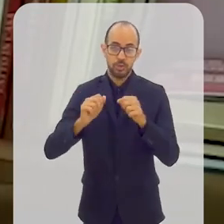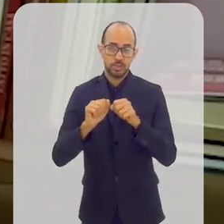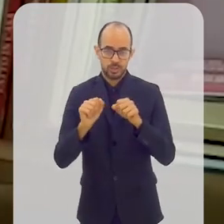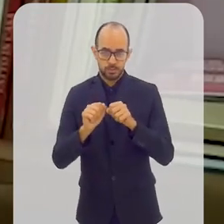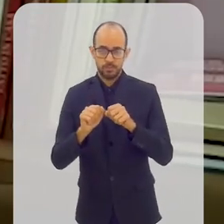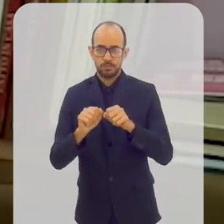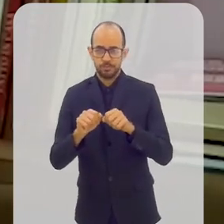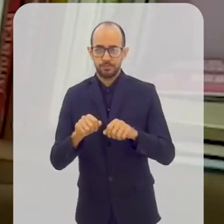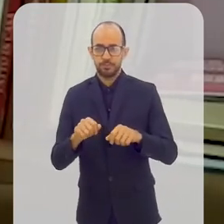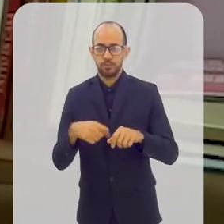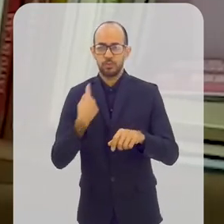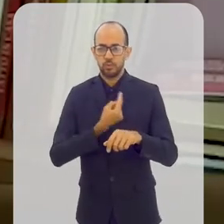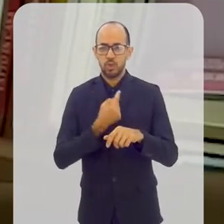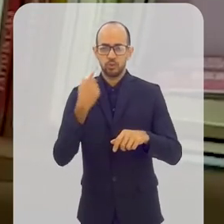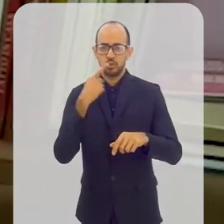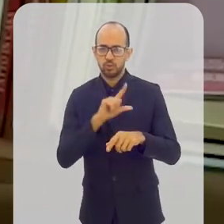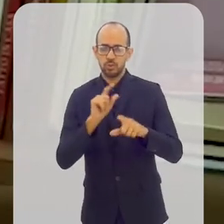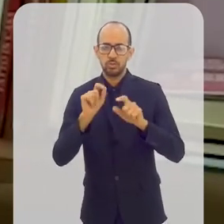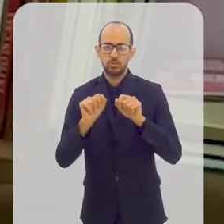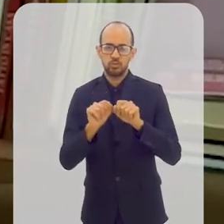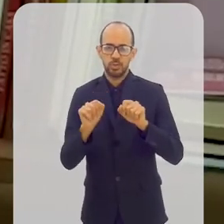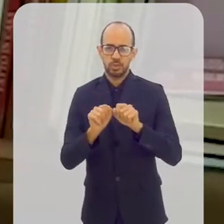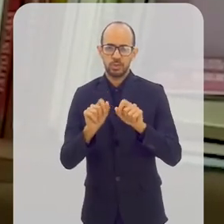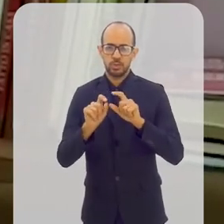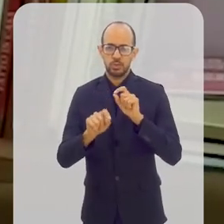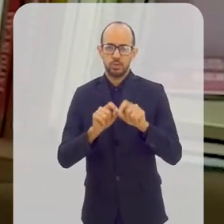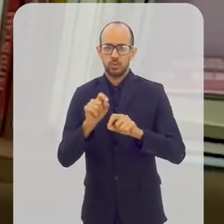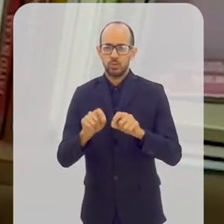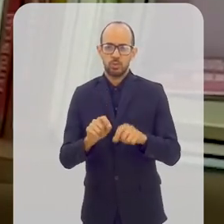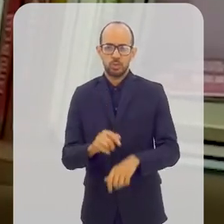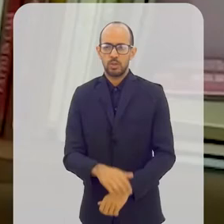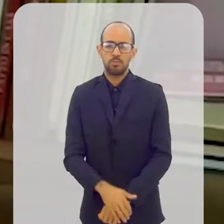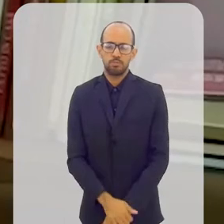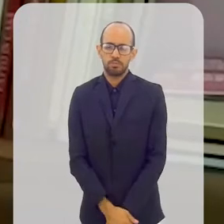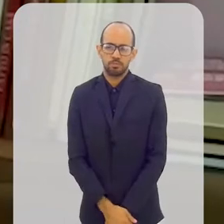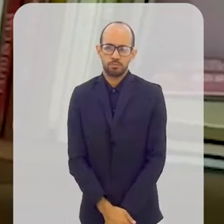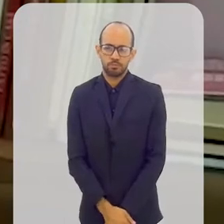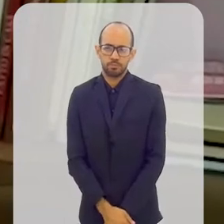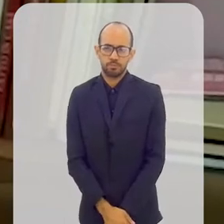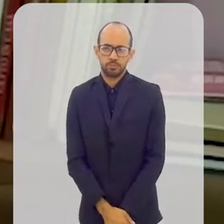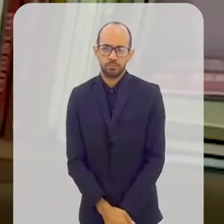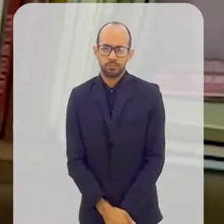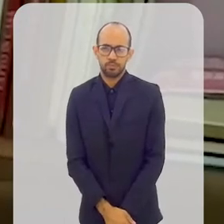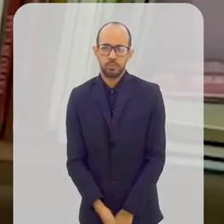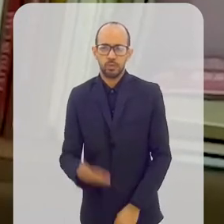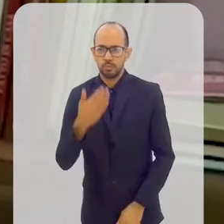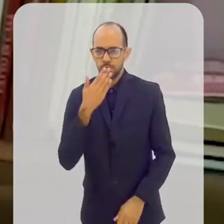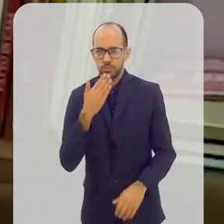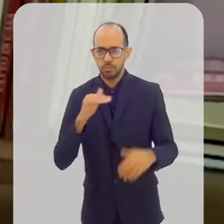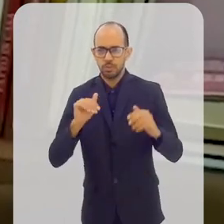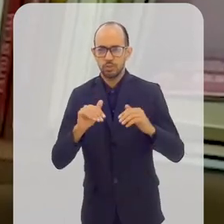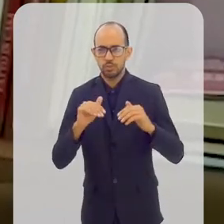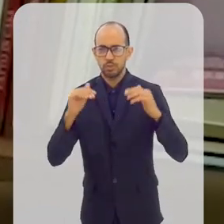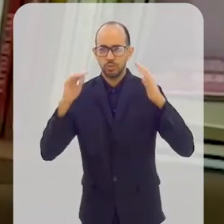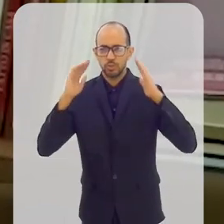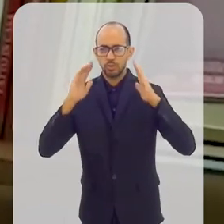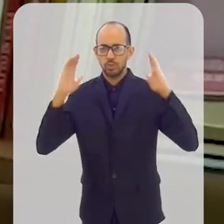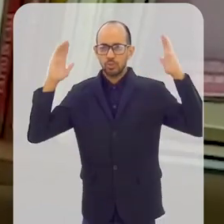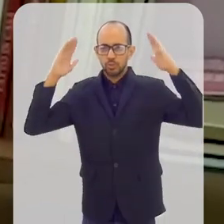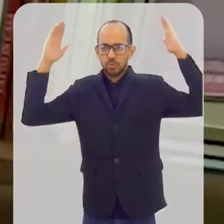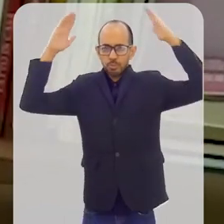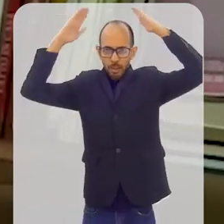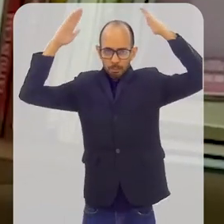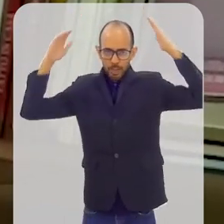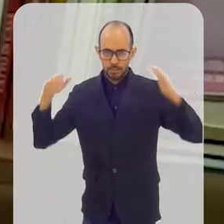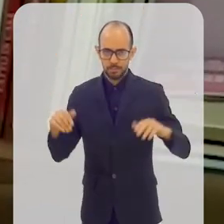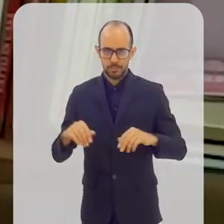E tinha também, e a gente conseguiu fazer isso por um pedido do Papa, na sua encíclica